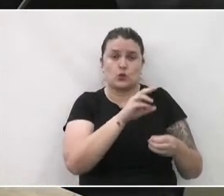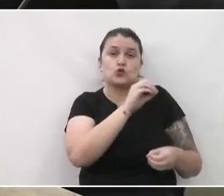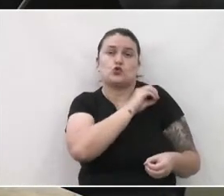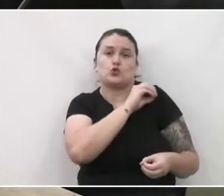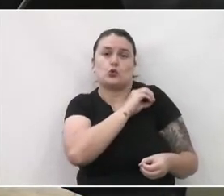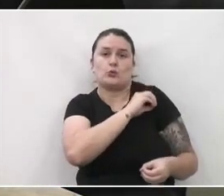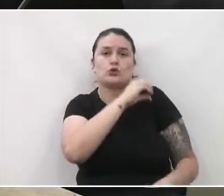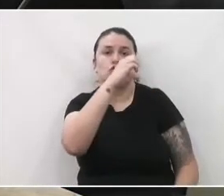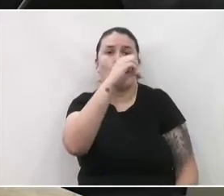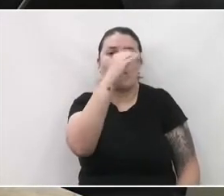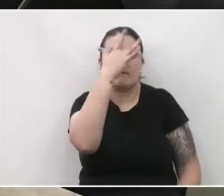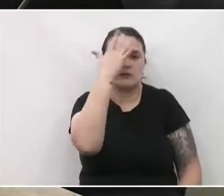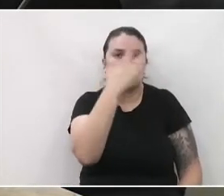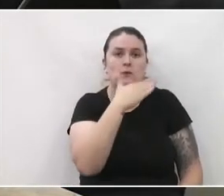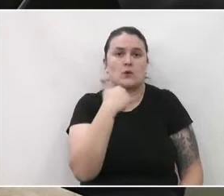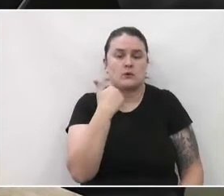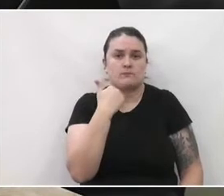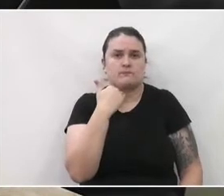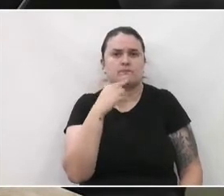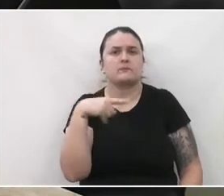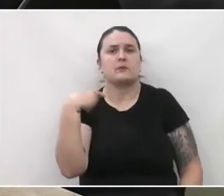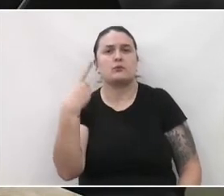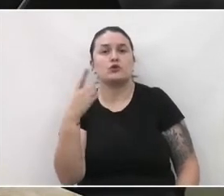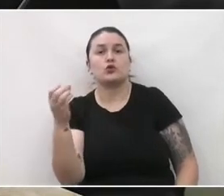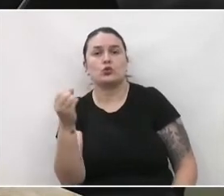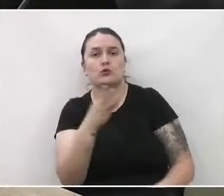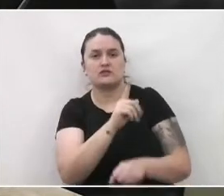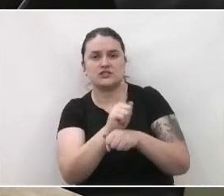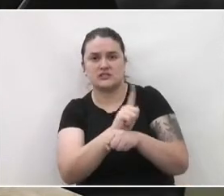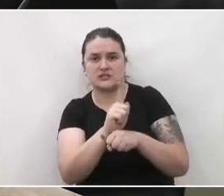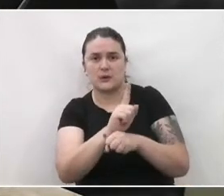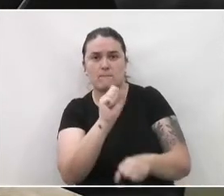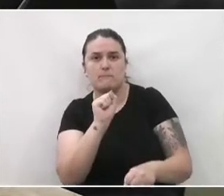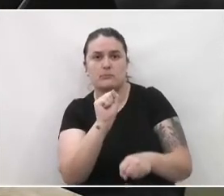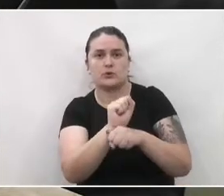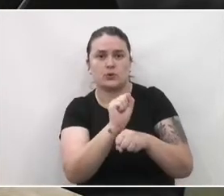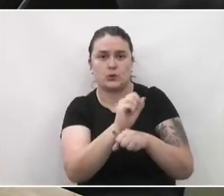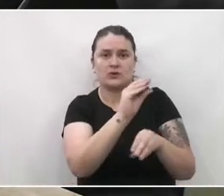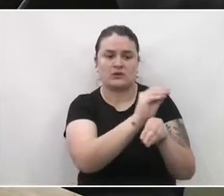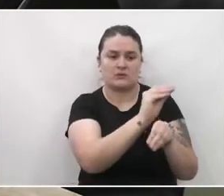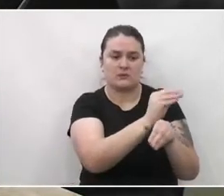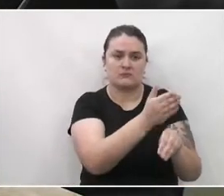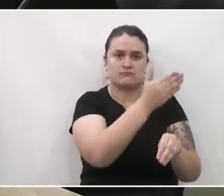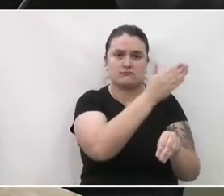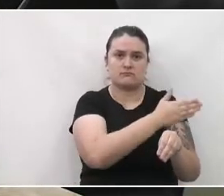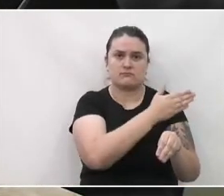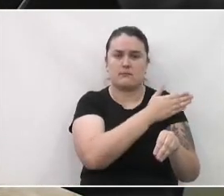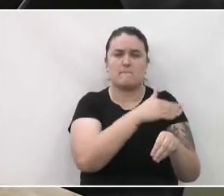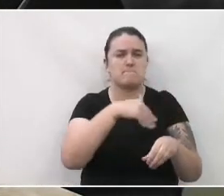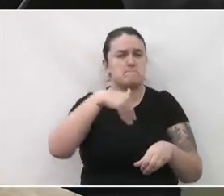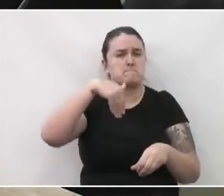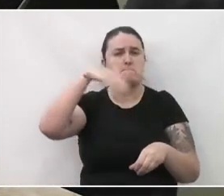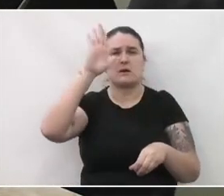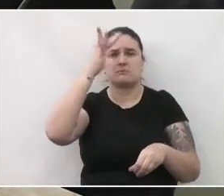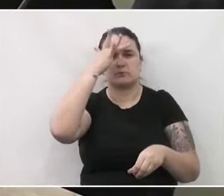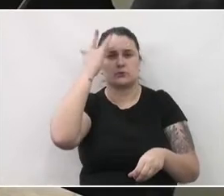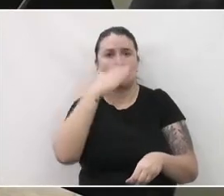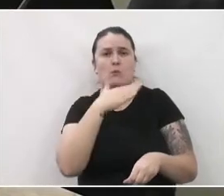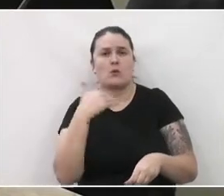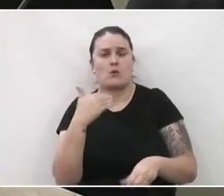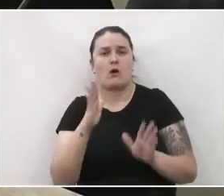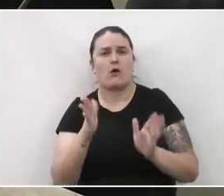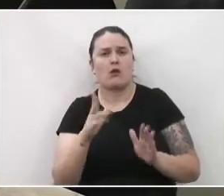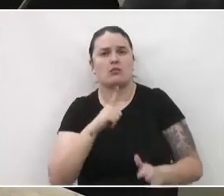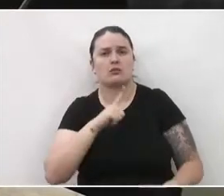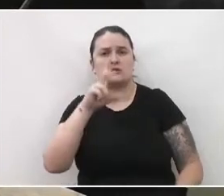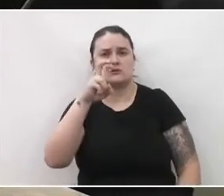9 óbitos, e depois que assumiu a nova gestão, que eles pararam de fazer o tratamento precoce, praticamente disparou. Estamos hoje com 52 óbitos